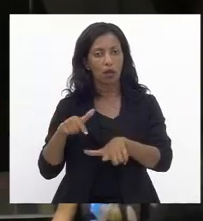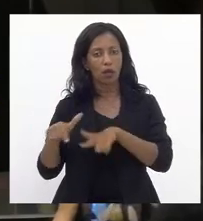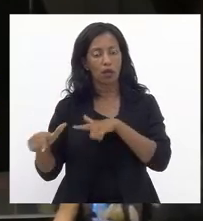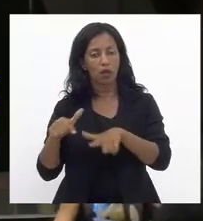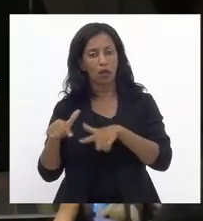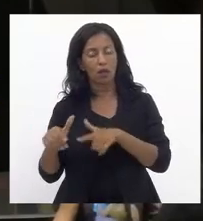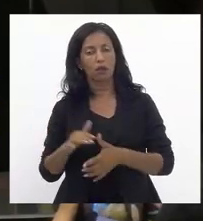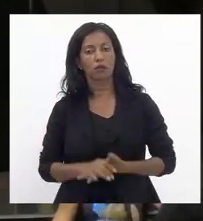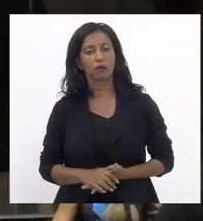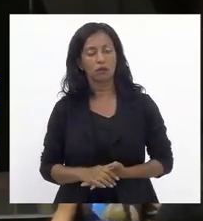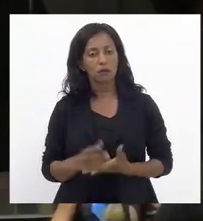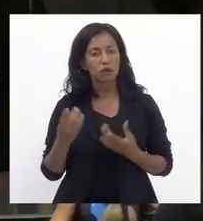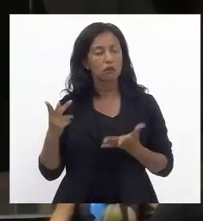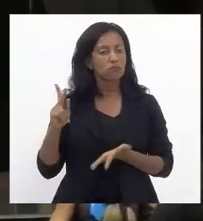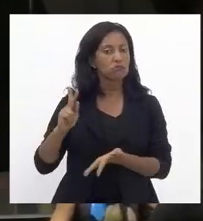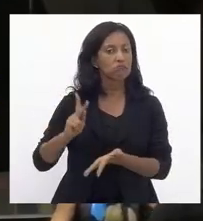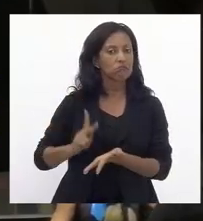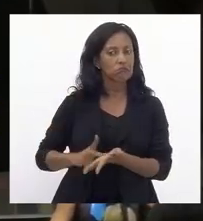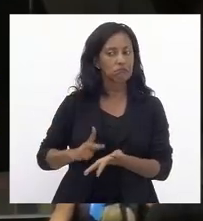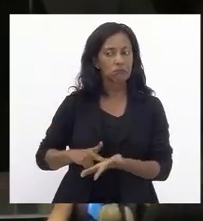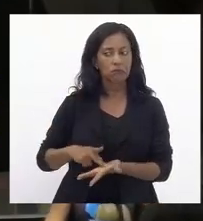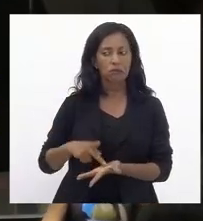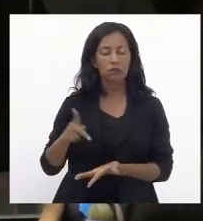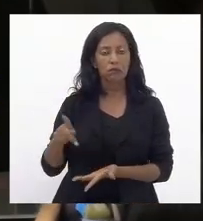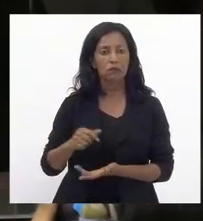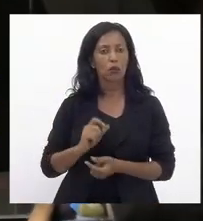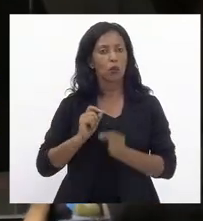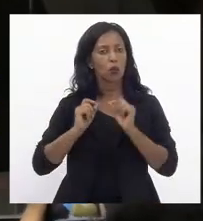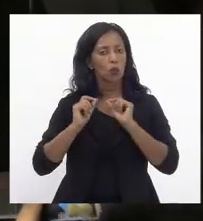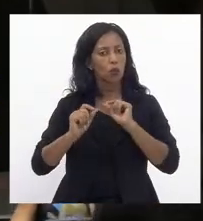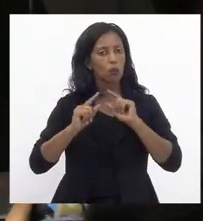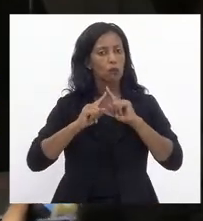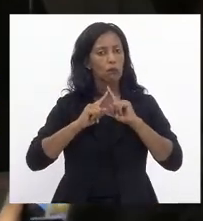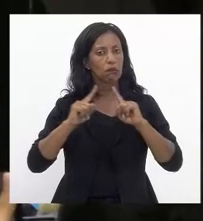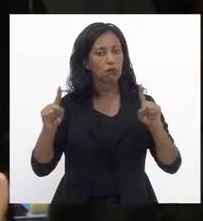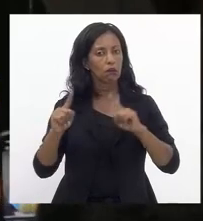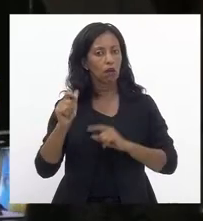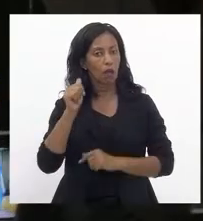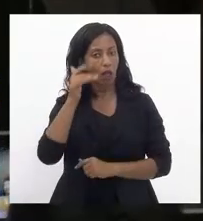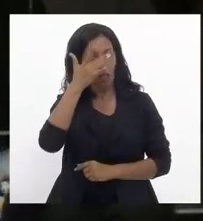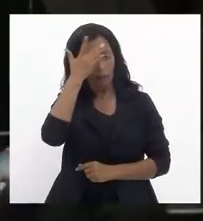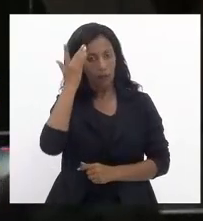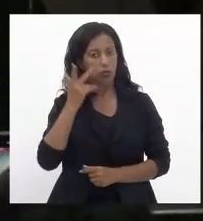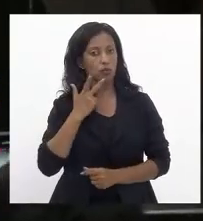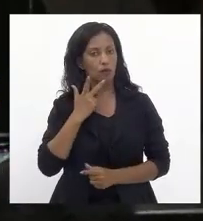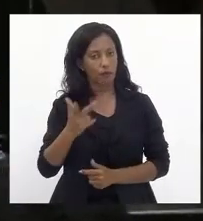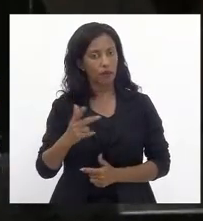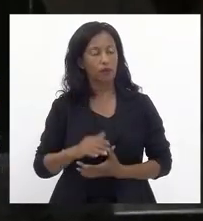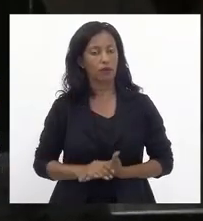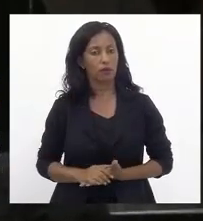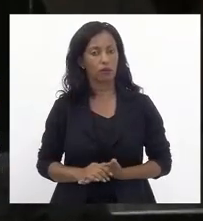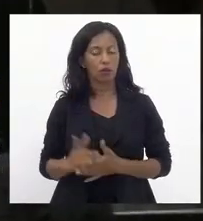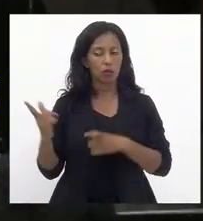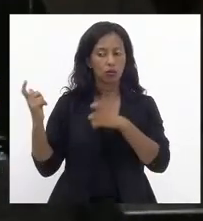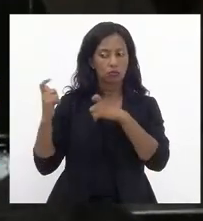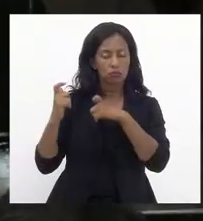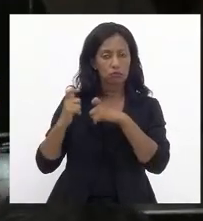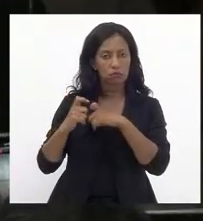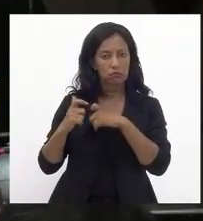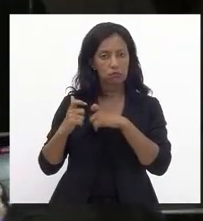e concretizou realmente o que a denunciante havia falado, que os